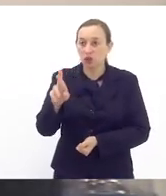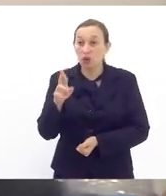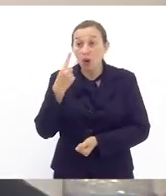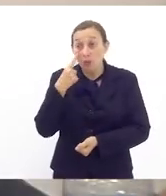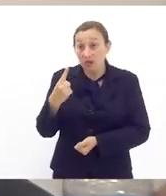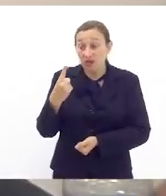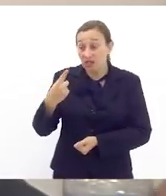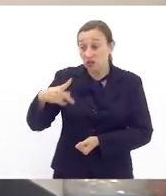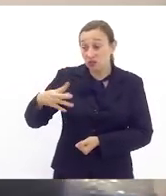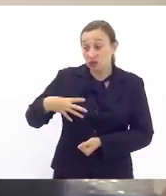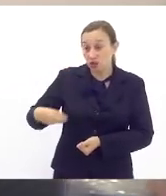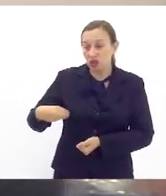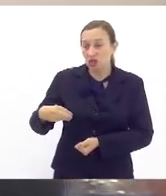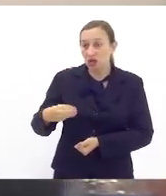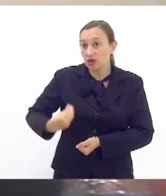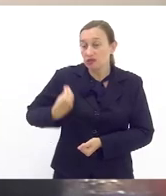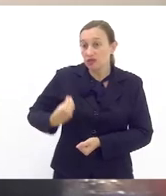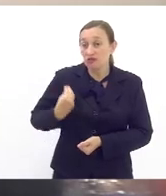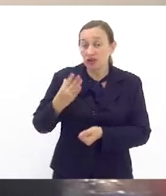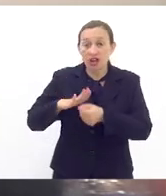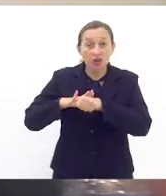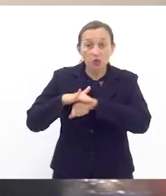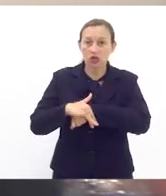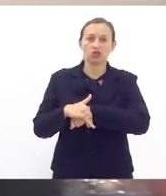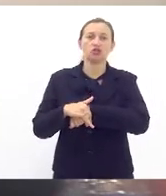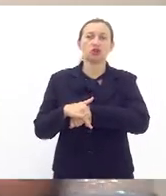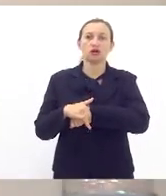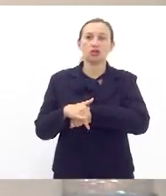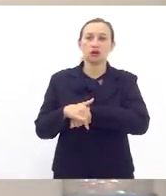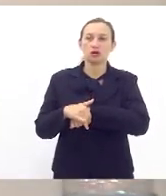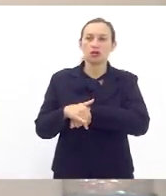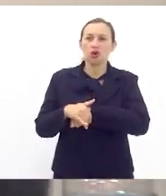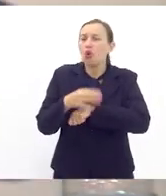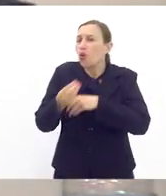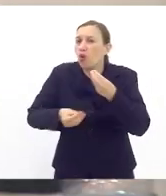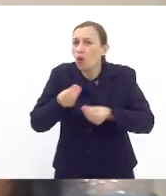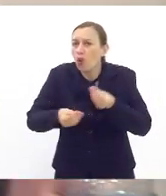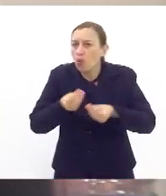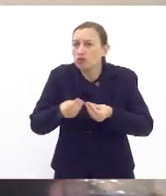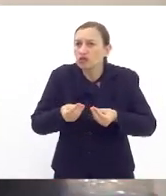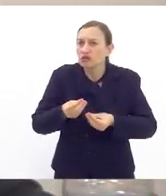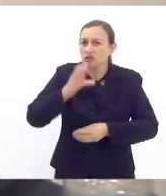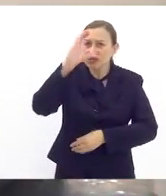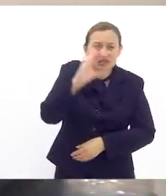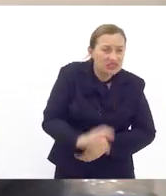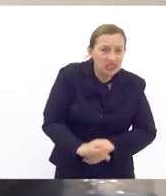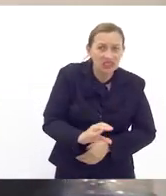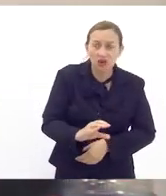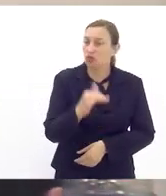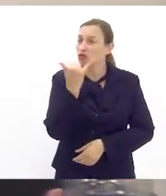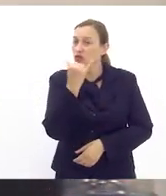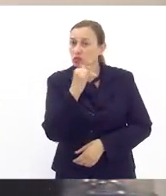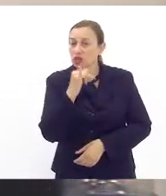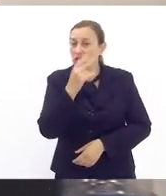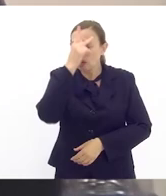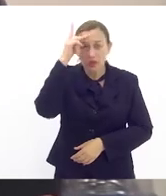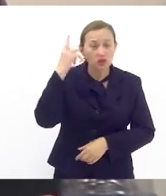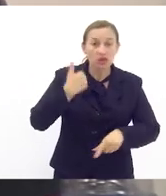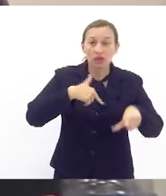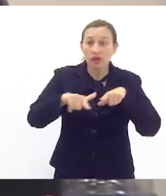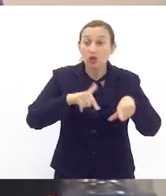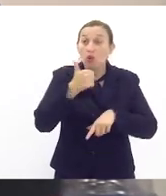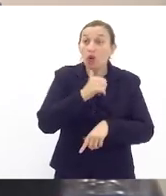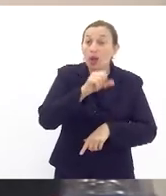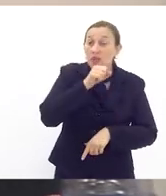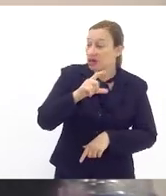se o filho dela sobreviver à noite como é que a gente faz com cidadão Fluminense uma trabalhadora uma mãe